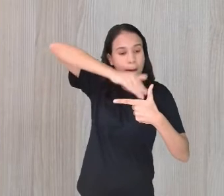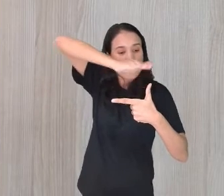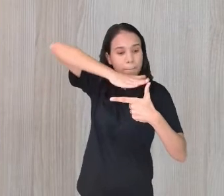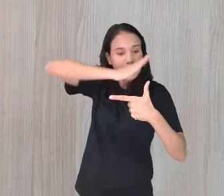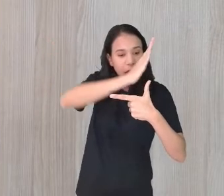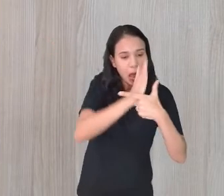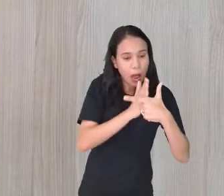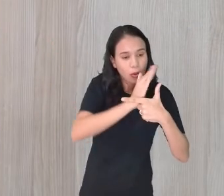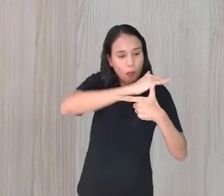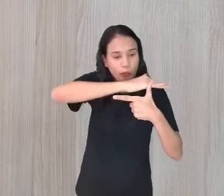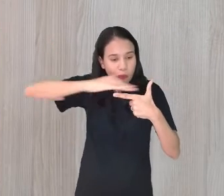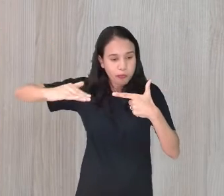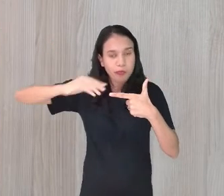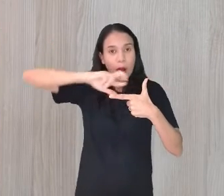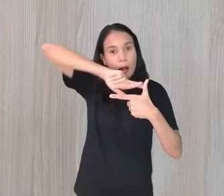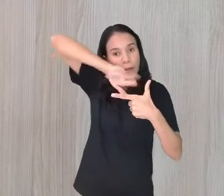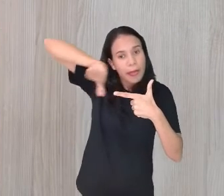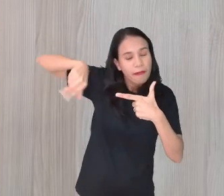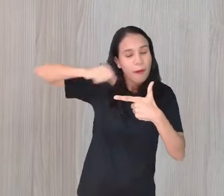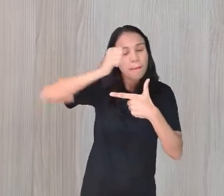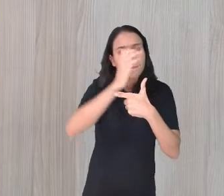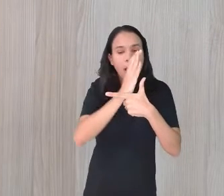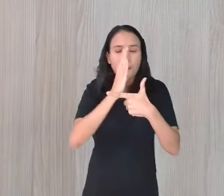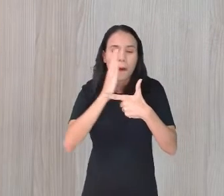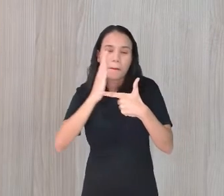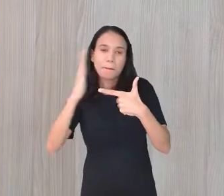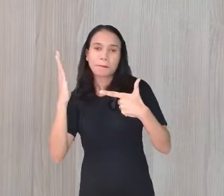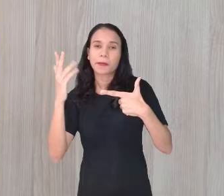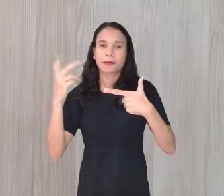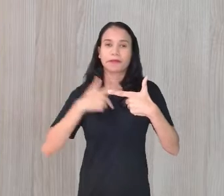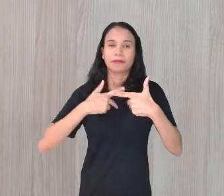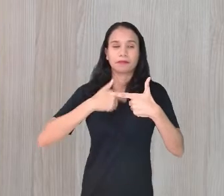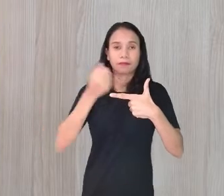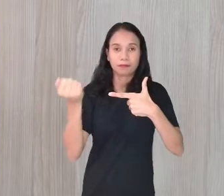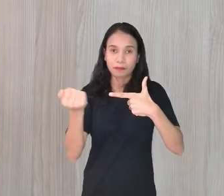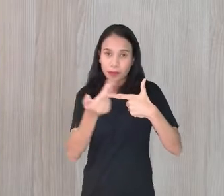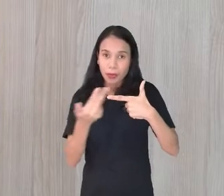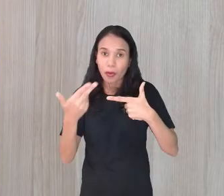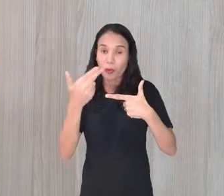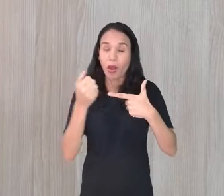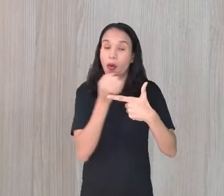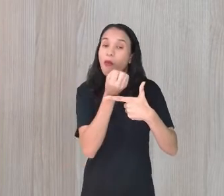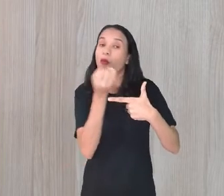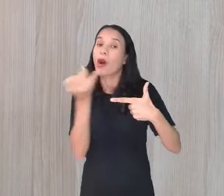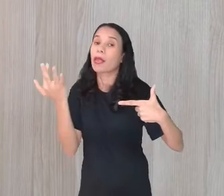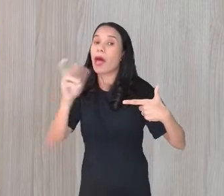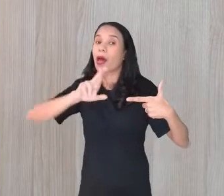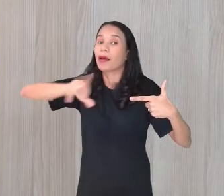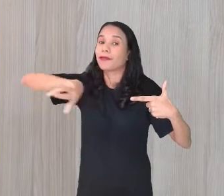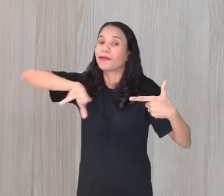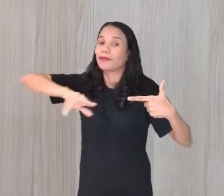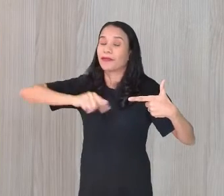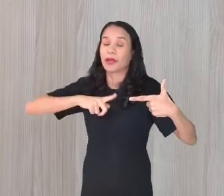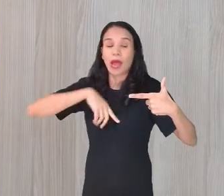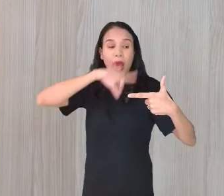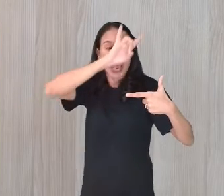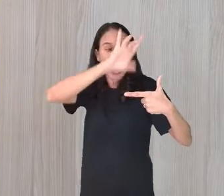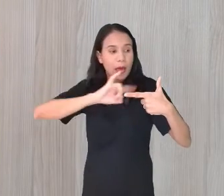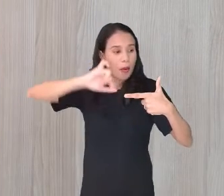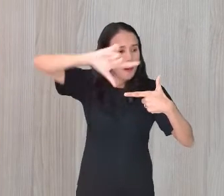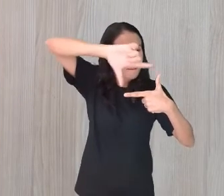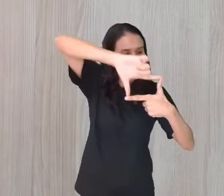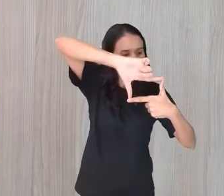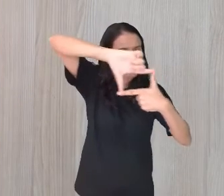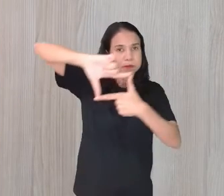só que dividido em partes diferentes, no caso, dividido em partes iguais, só que em quantidades diferentes em cada uma daquelas 3